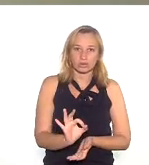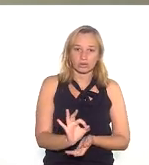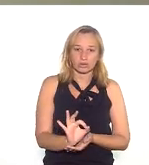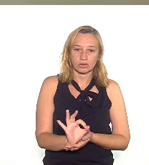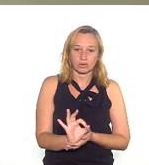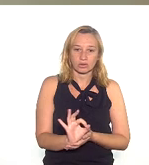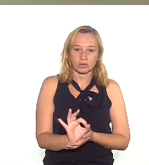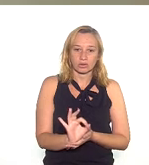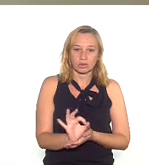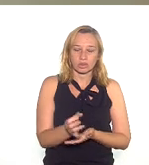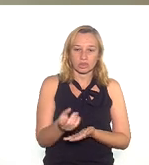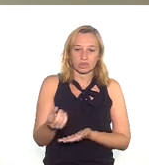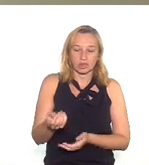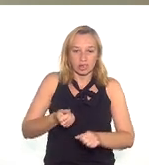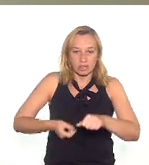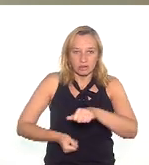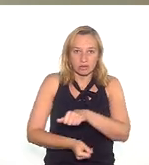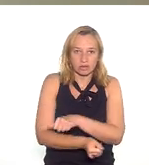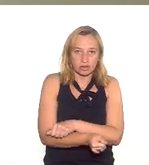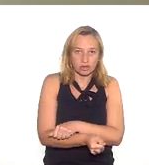a ser investido,